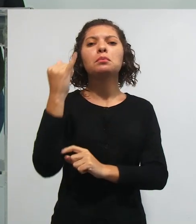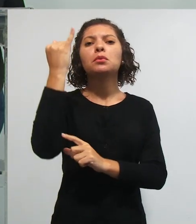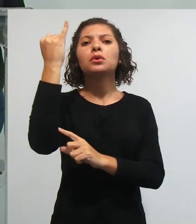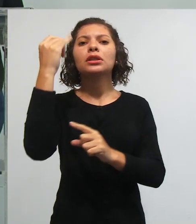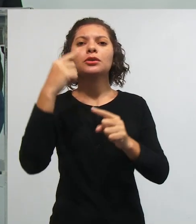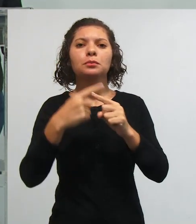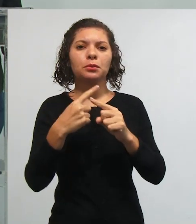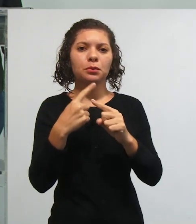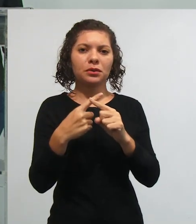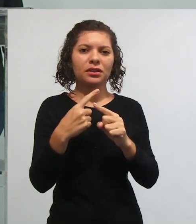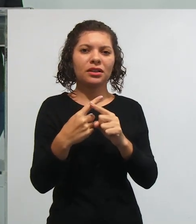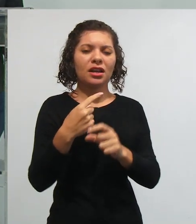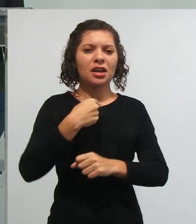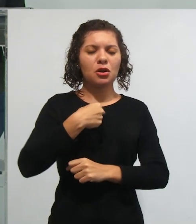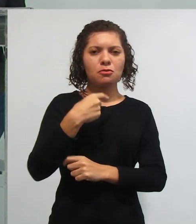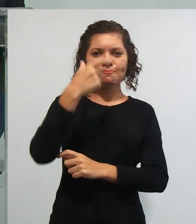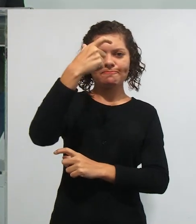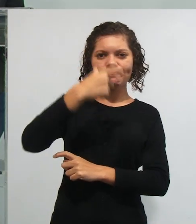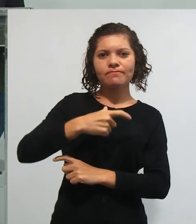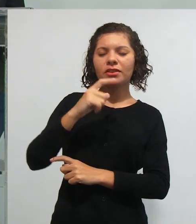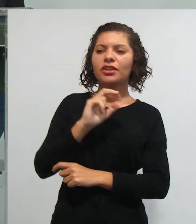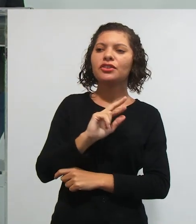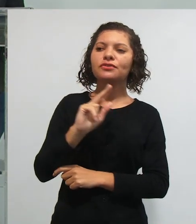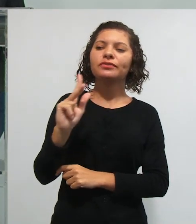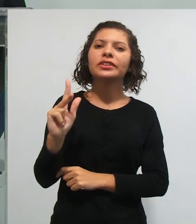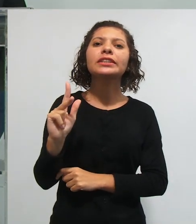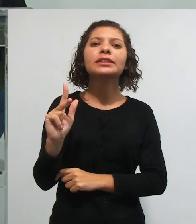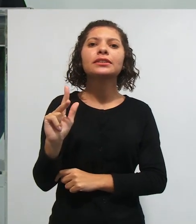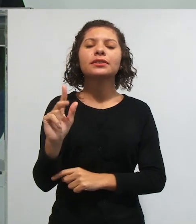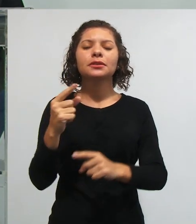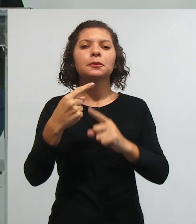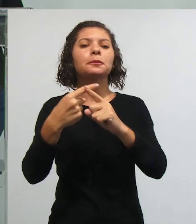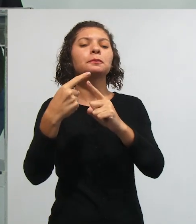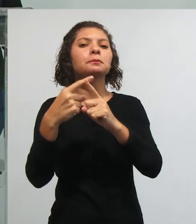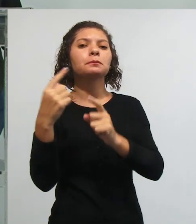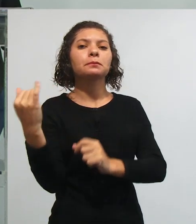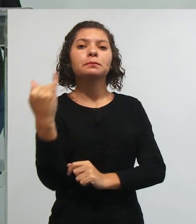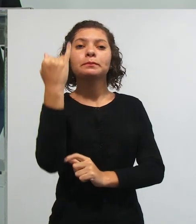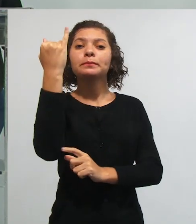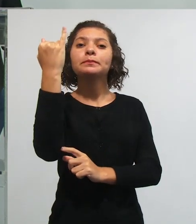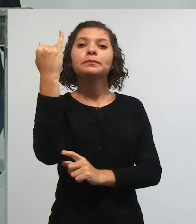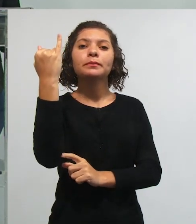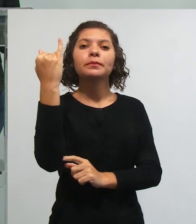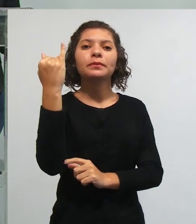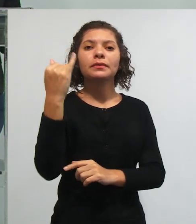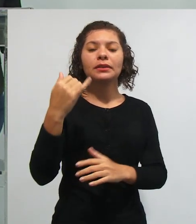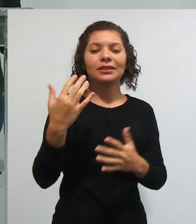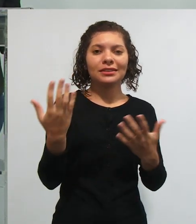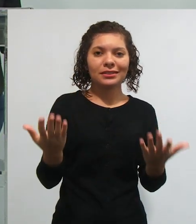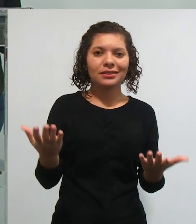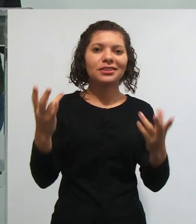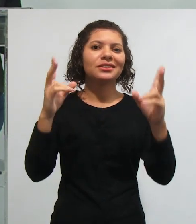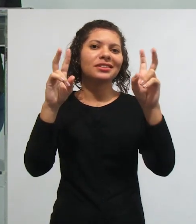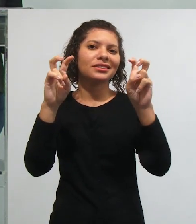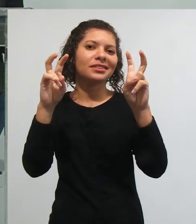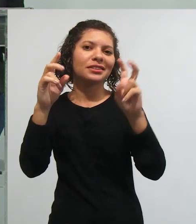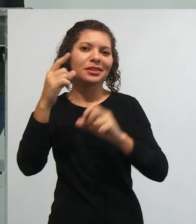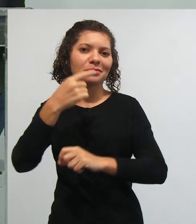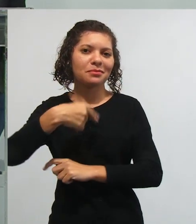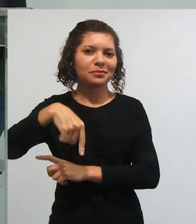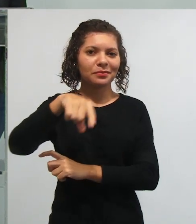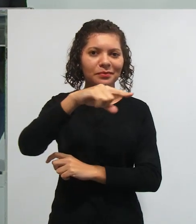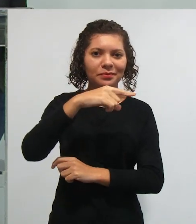disso Será que é importante eu saber que sou diferente e por que isso é importante é dentro disso que nós vamos